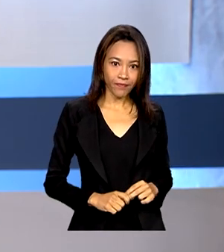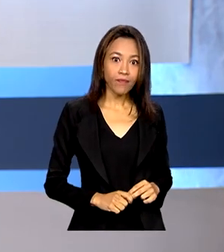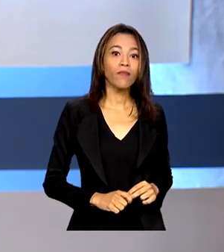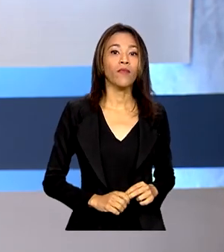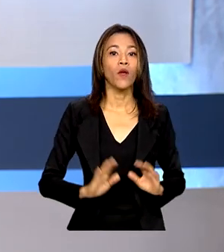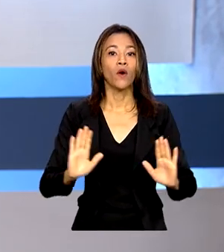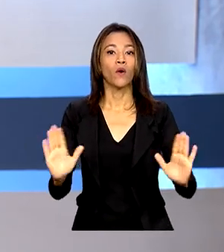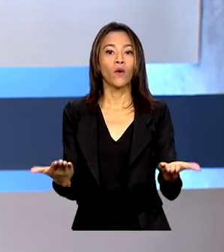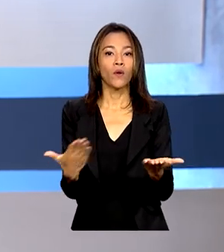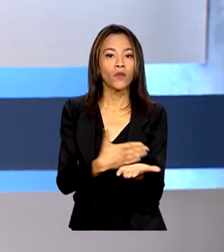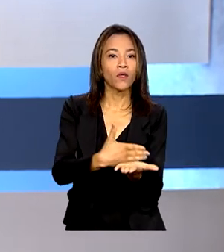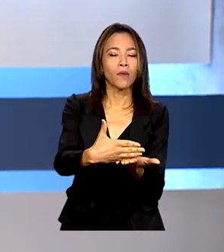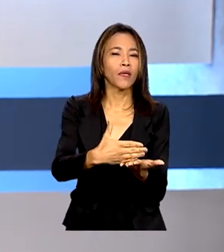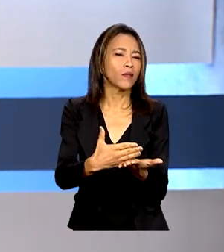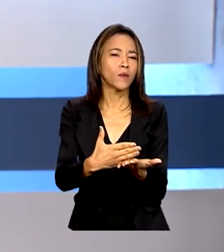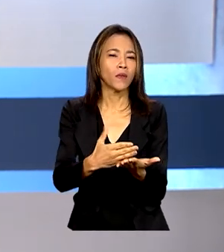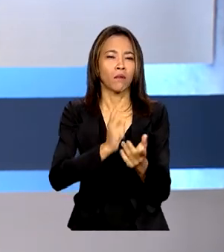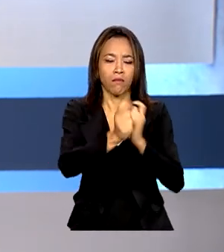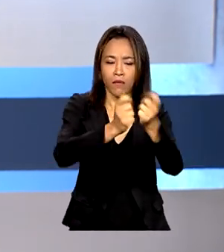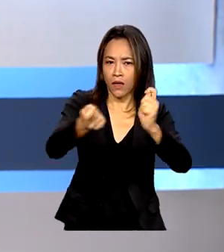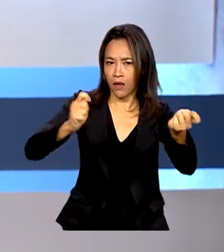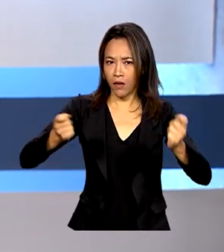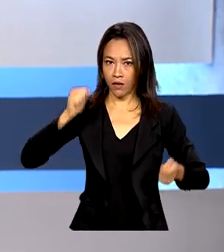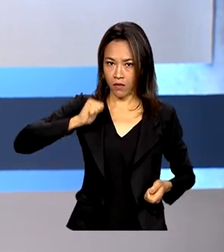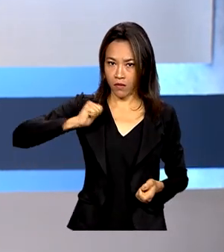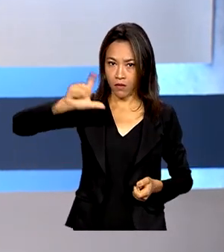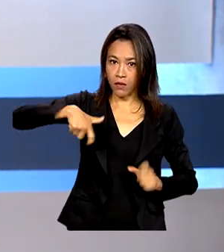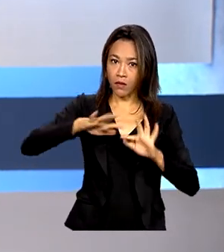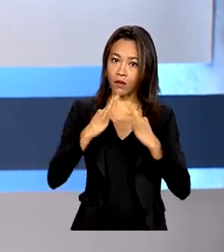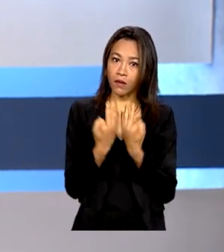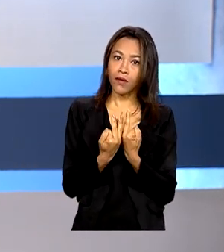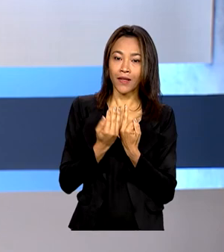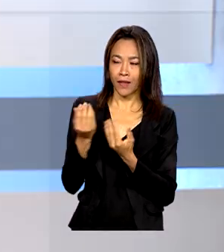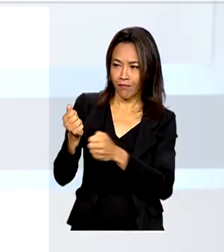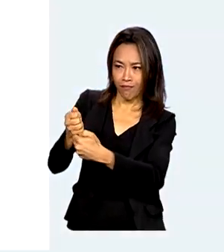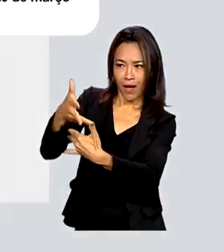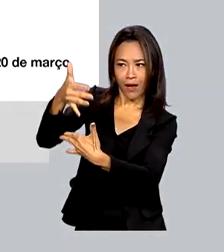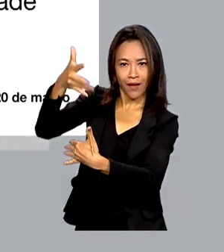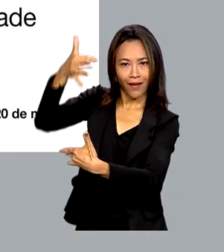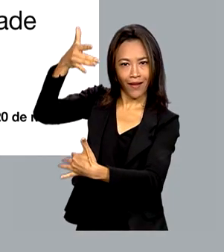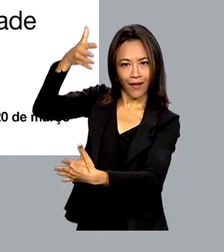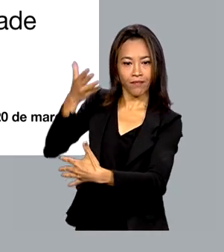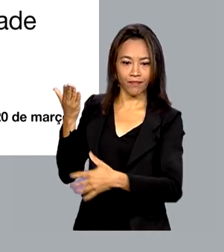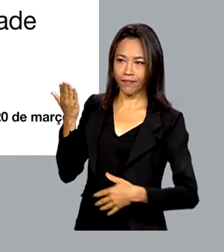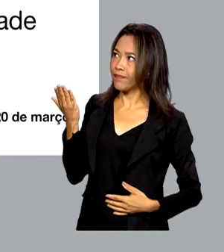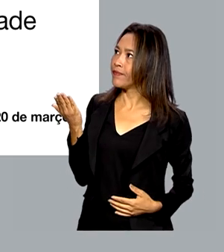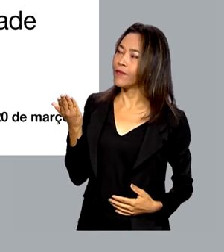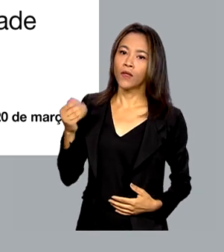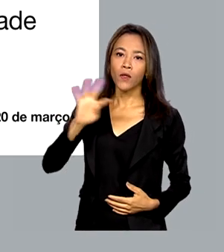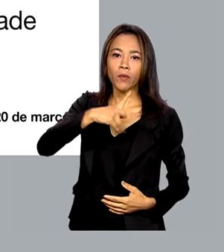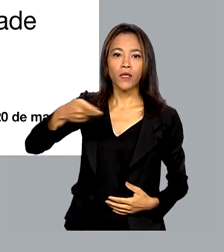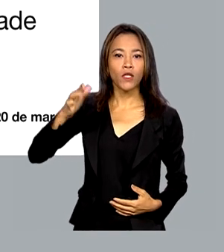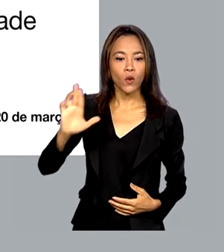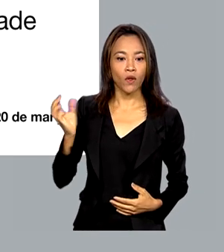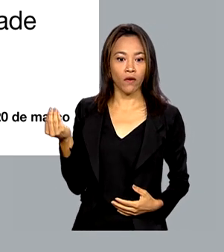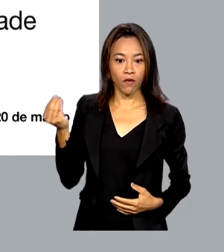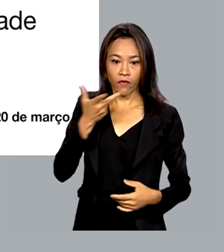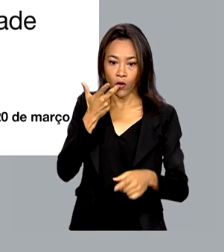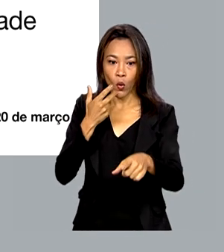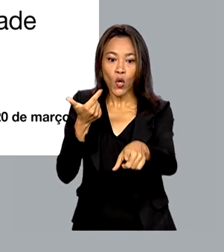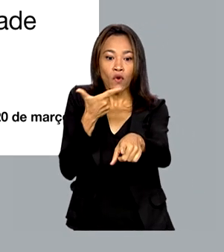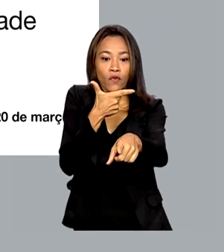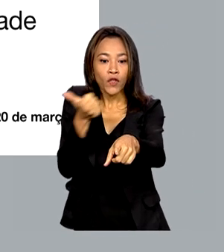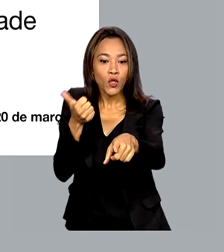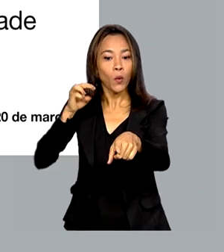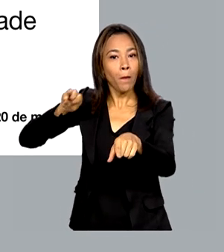e começa hoje o pagamento do novo Bolsa Família pelas redes sociais o presidente Lula disse que serão 21 milhões de famílias